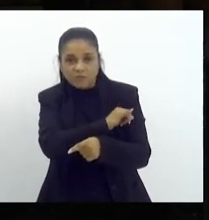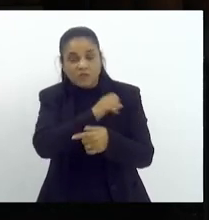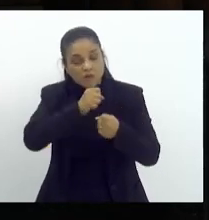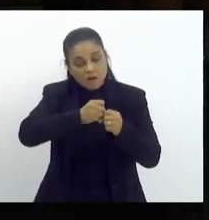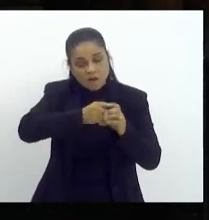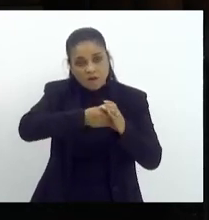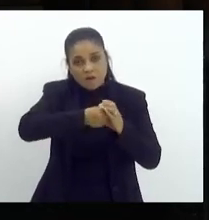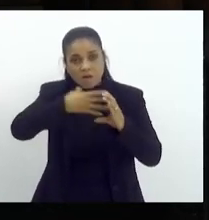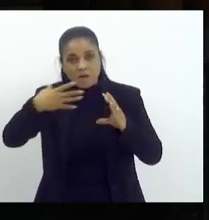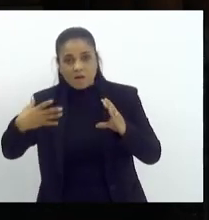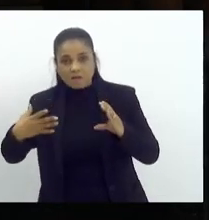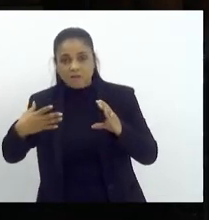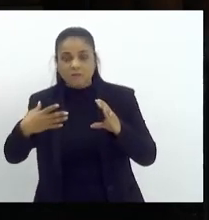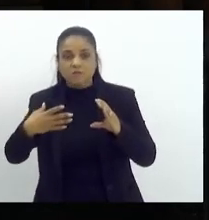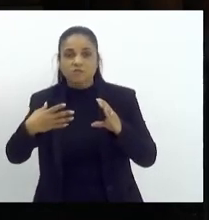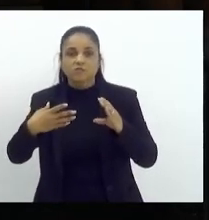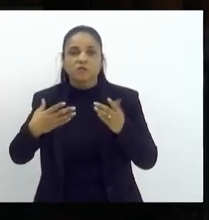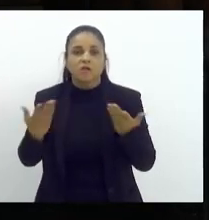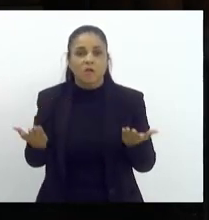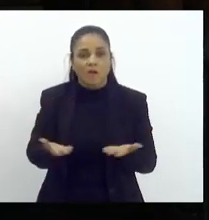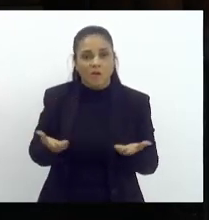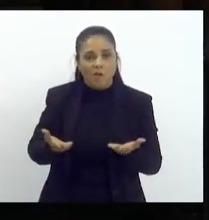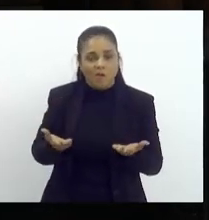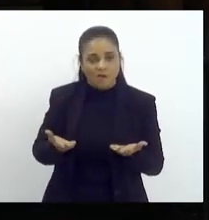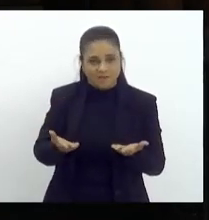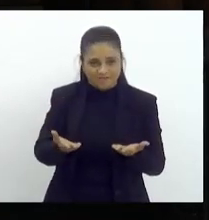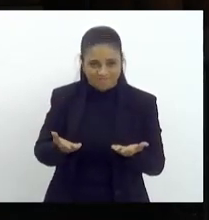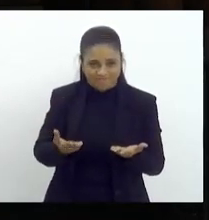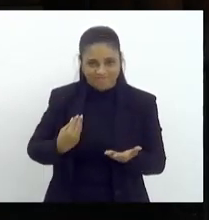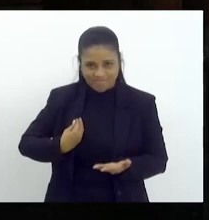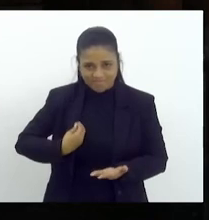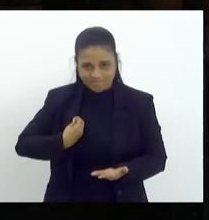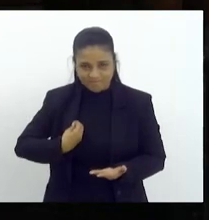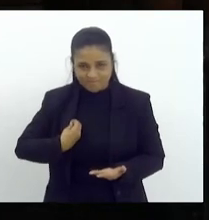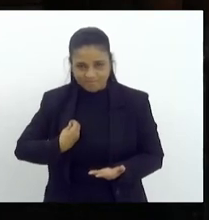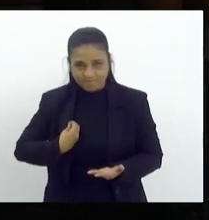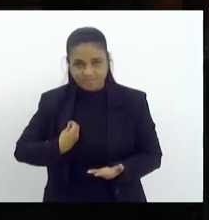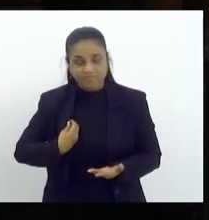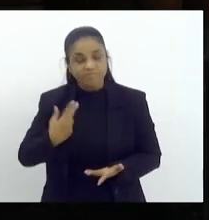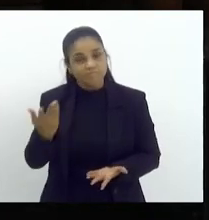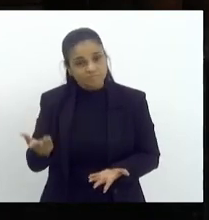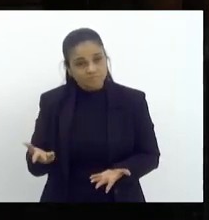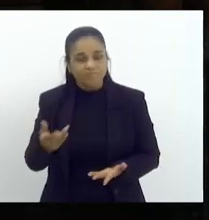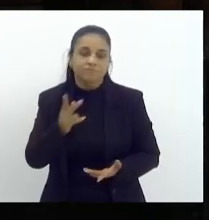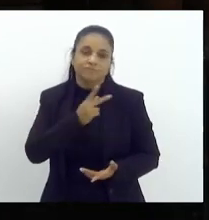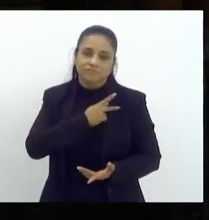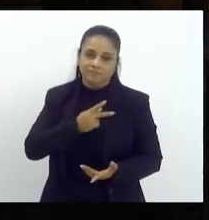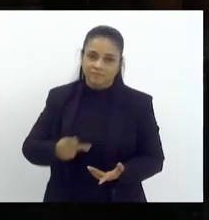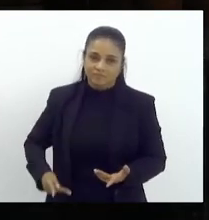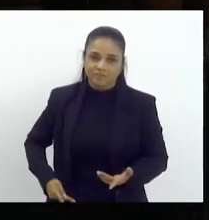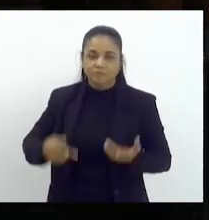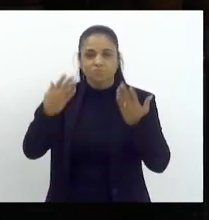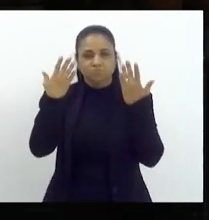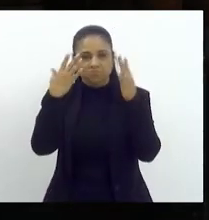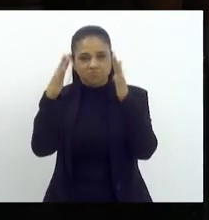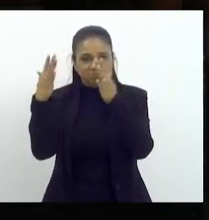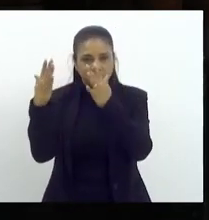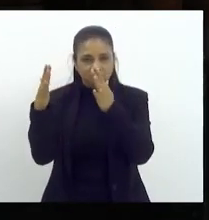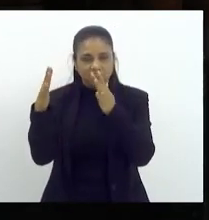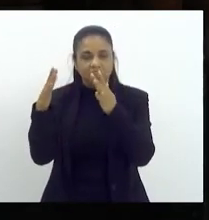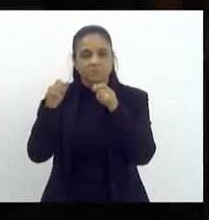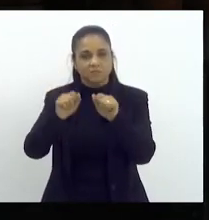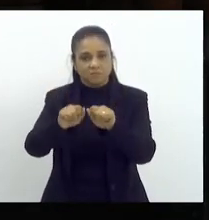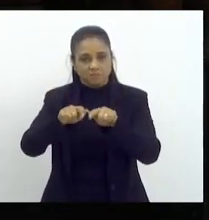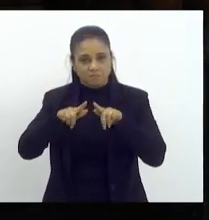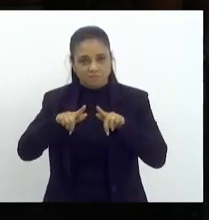características para um momento de normalidade que nós vivenciamos hoje então o senhor presidente parabenizando a esta